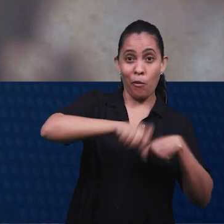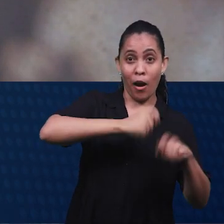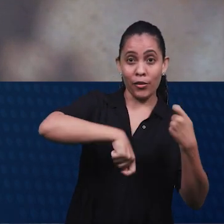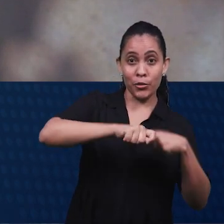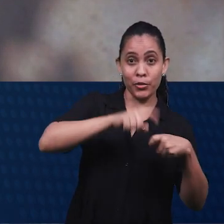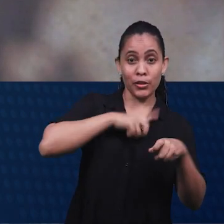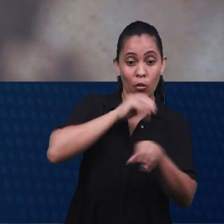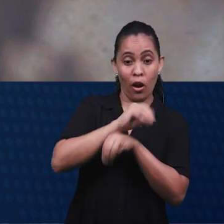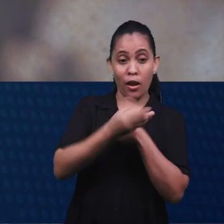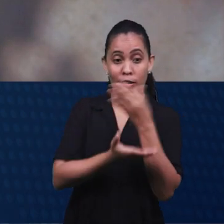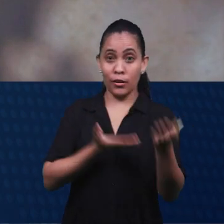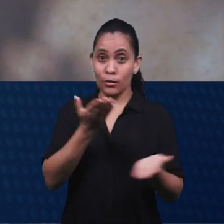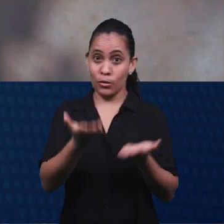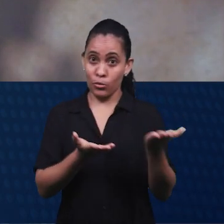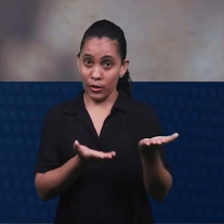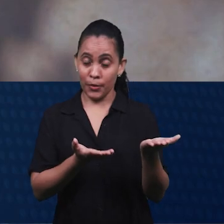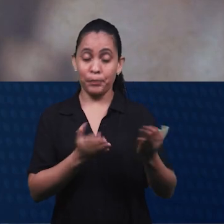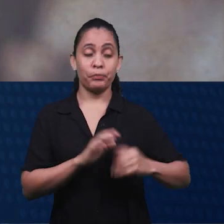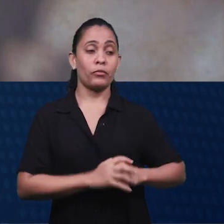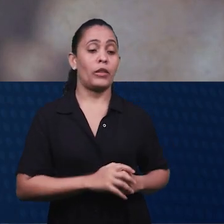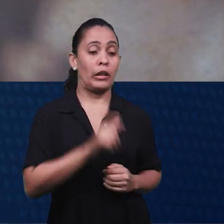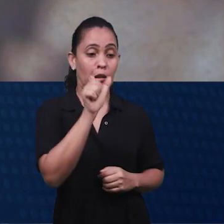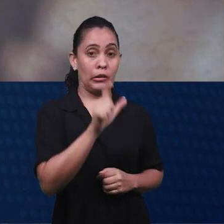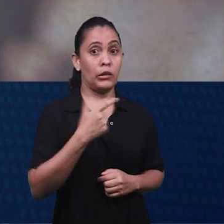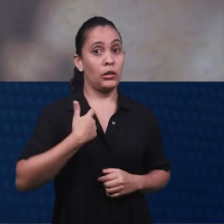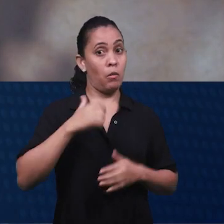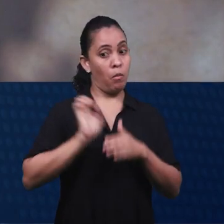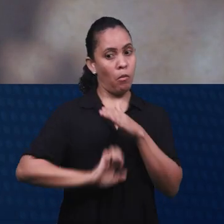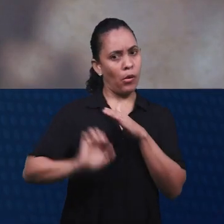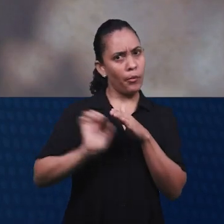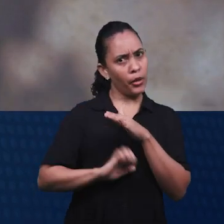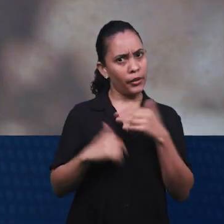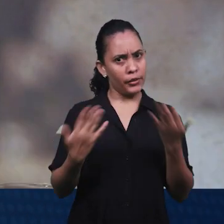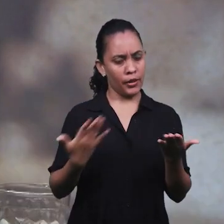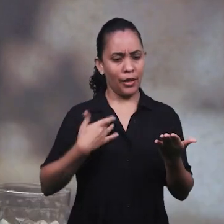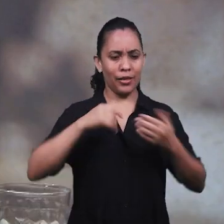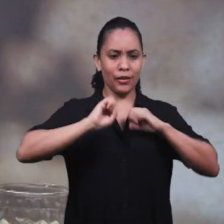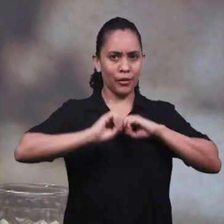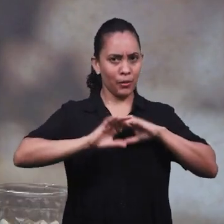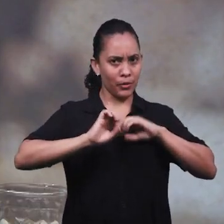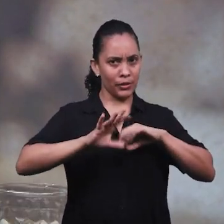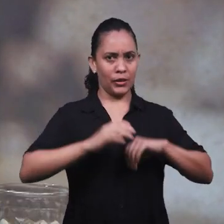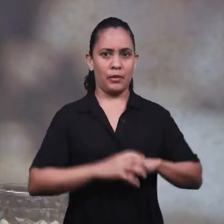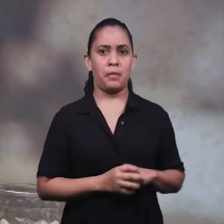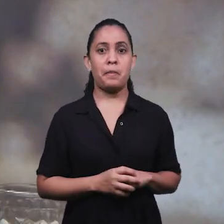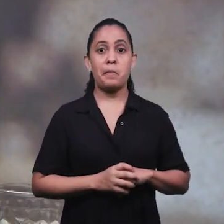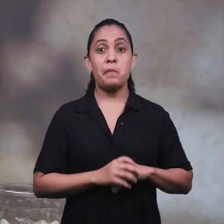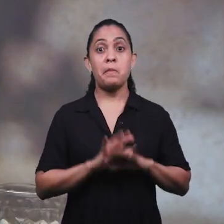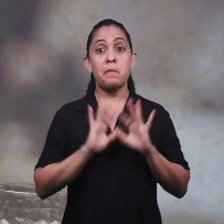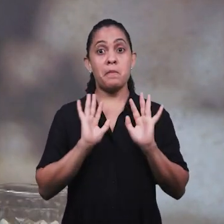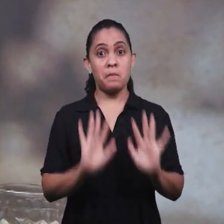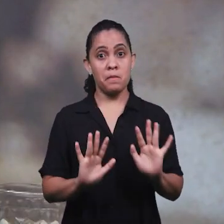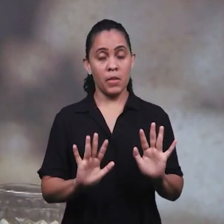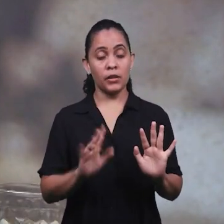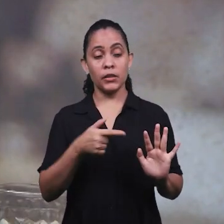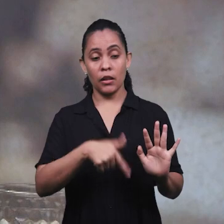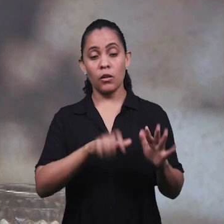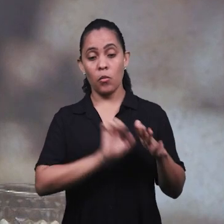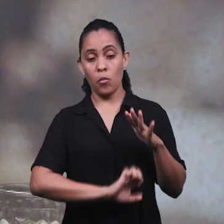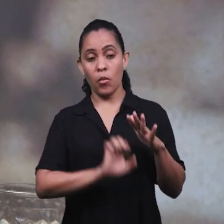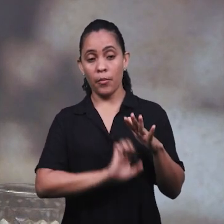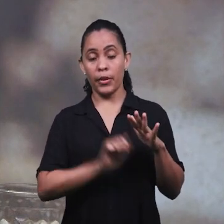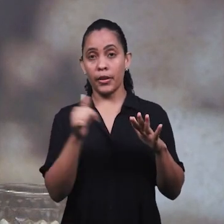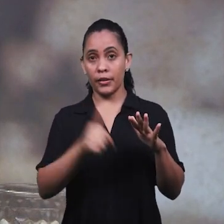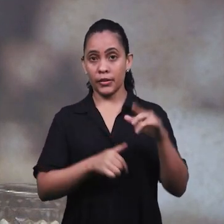Né? Muitas vezes a gente olha o condomínio como empresa. O condomínio em si não é uma pessoa jurídica, mas a gente pode olhar ele como empresa.